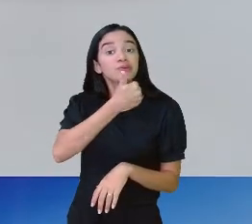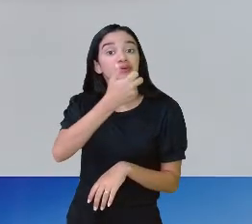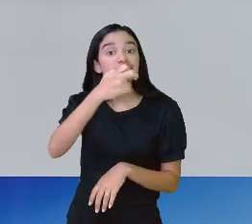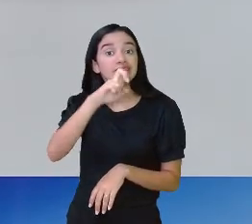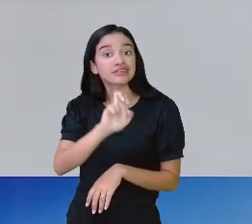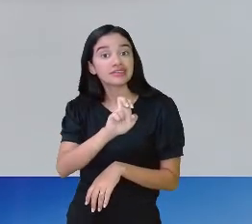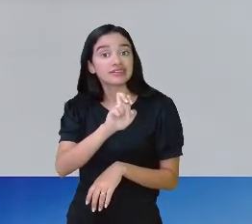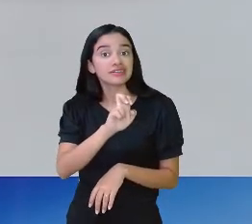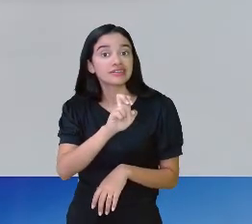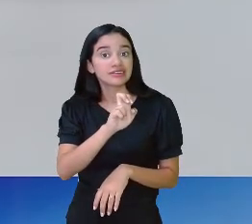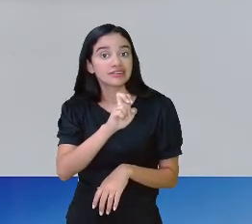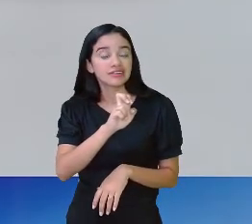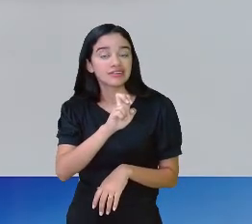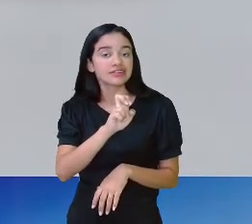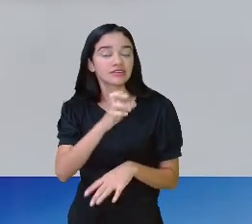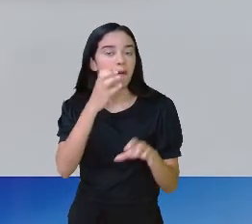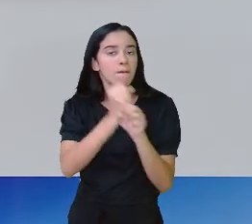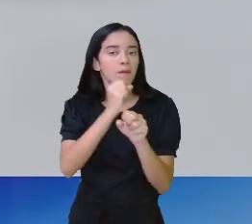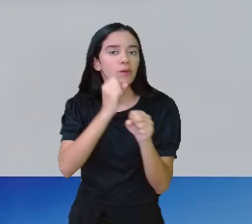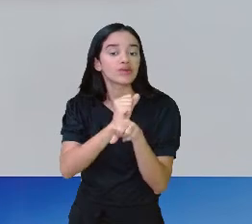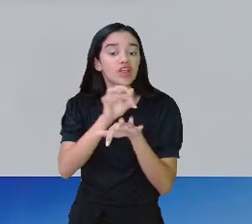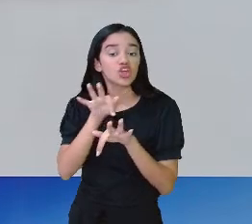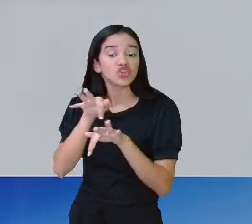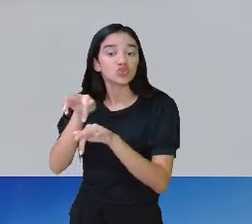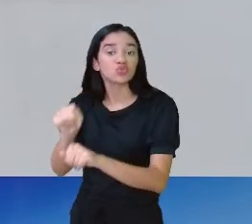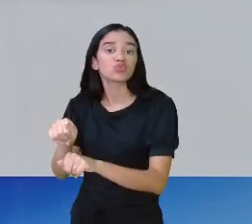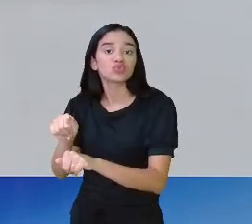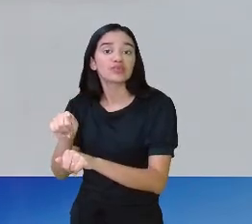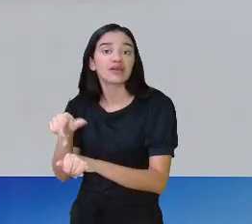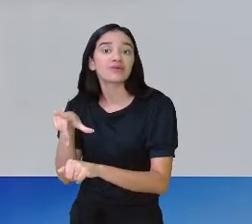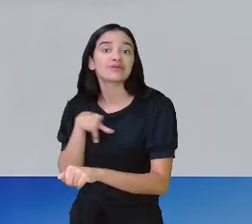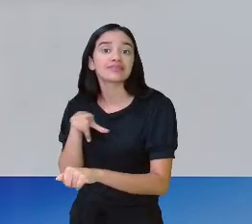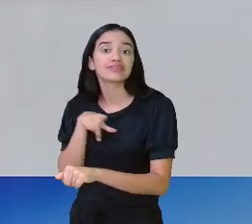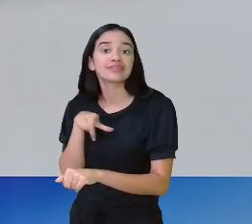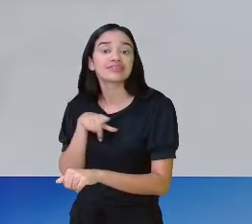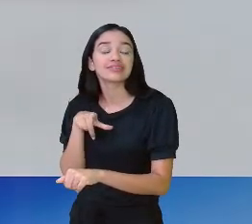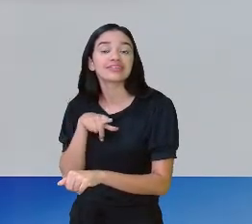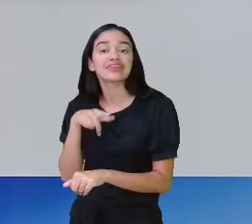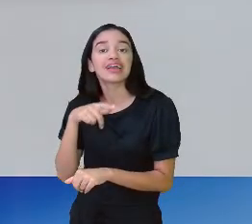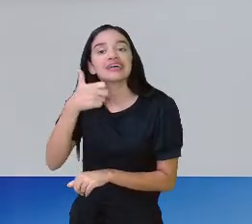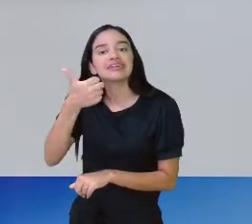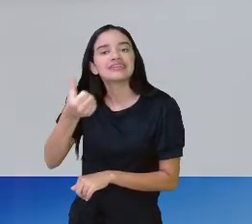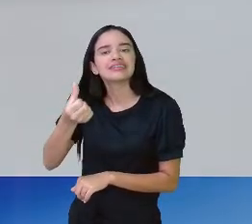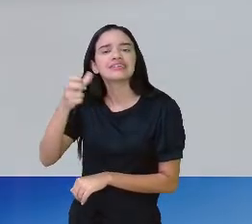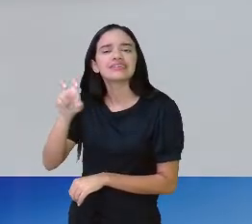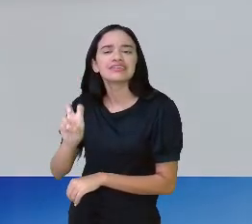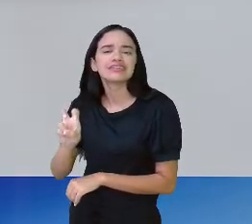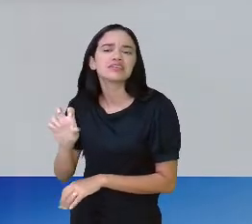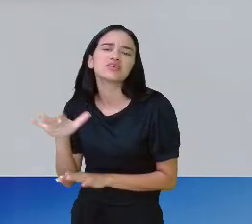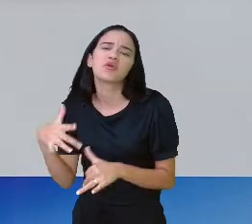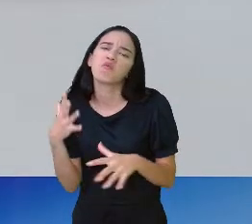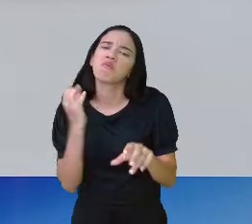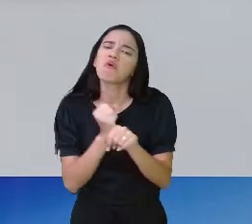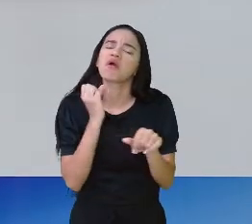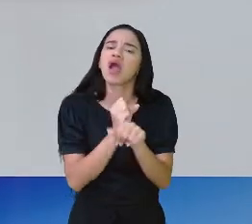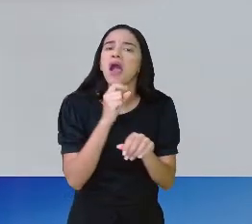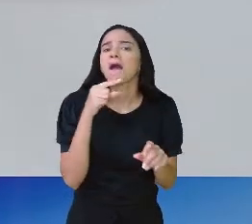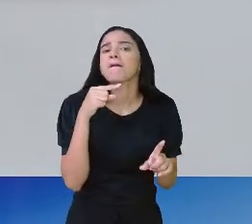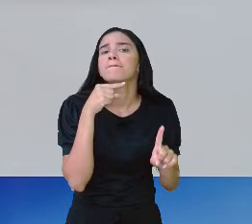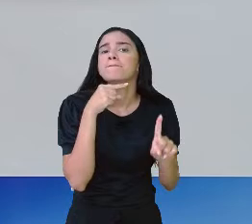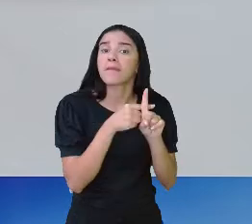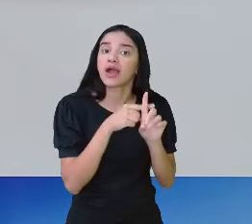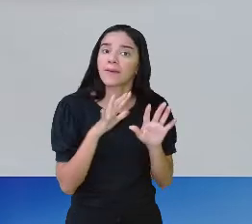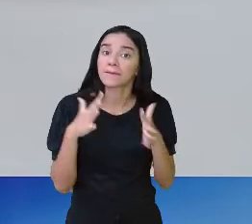15 na segunda rodada. E no final ele tinha 65. Professora, por que a senhora fez uma conta demais?